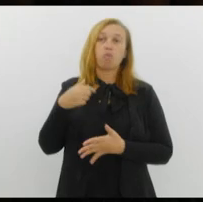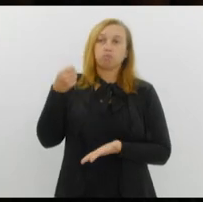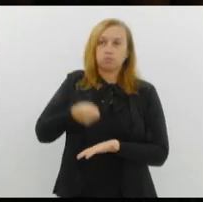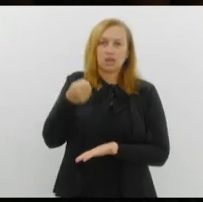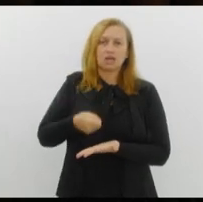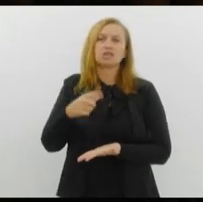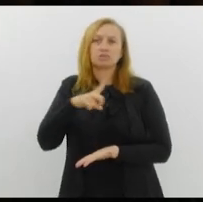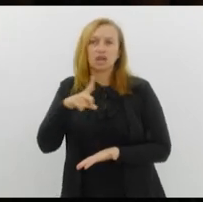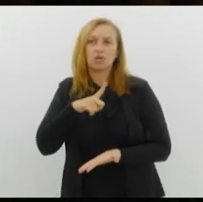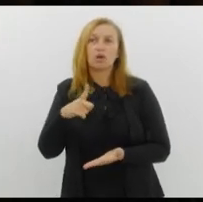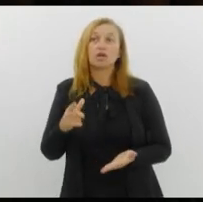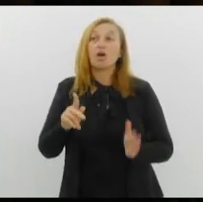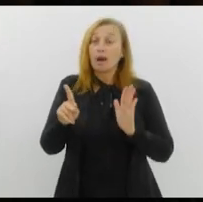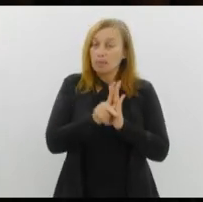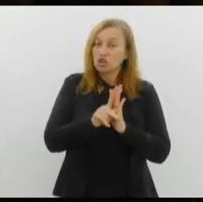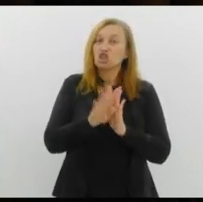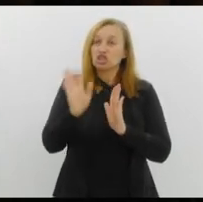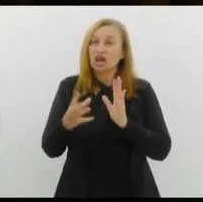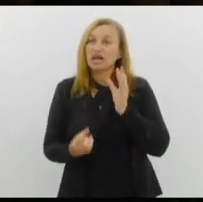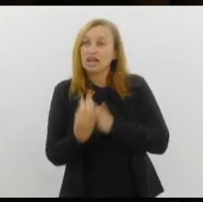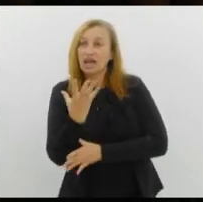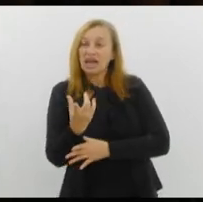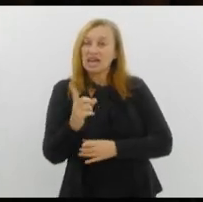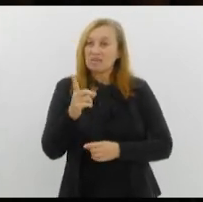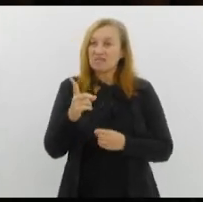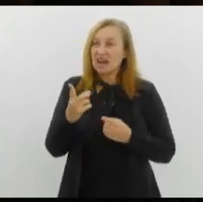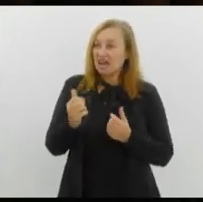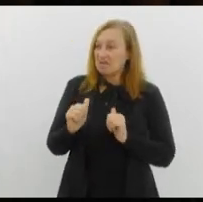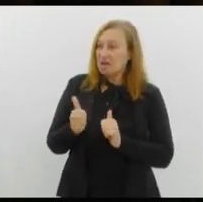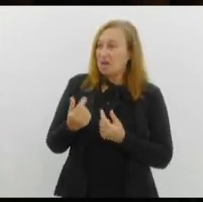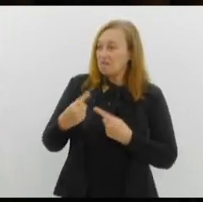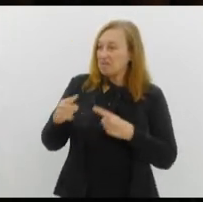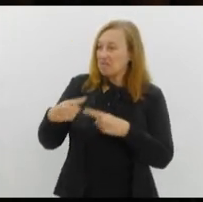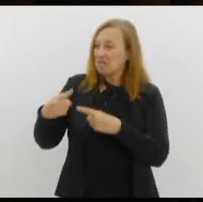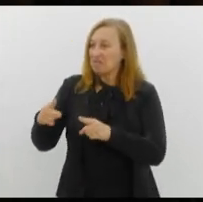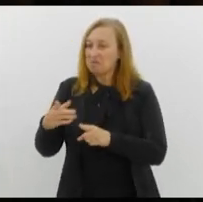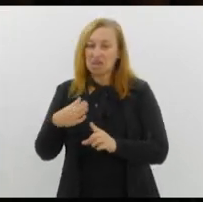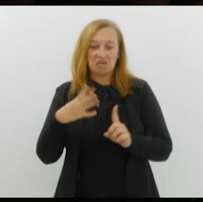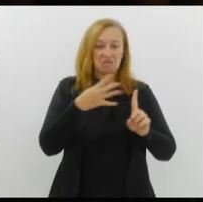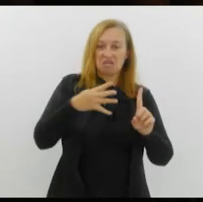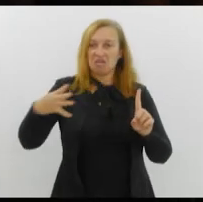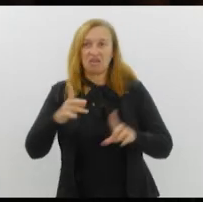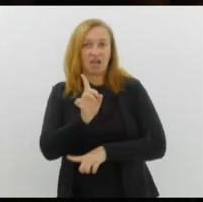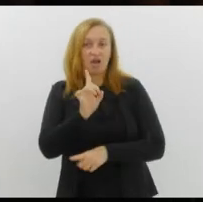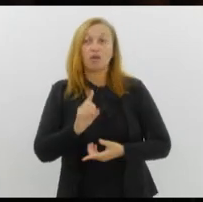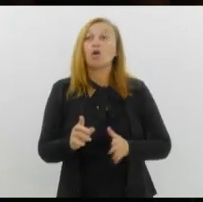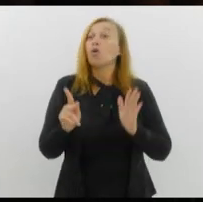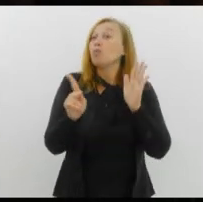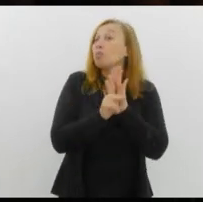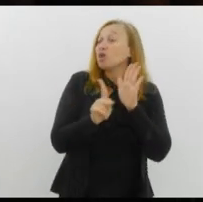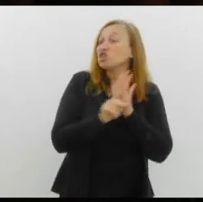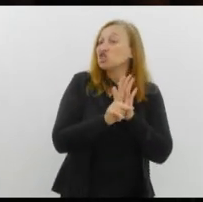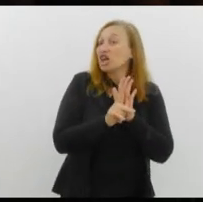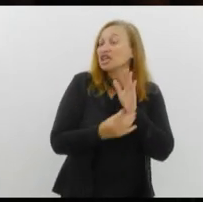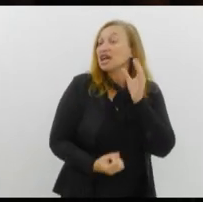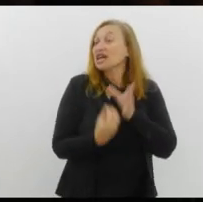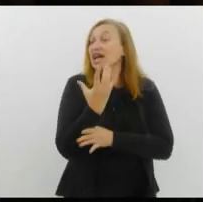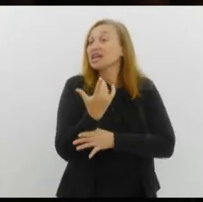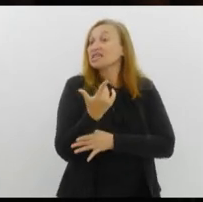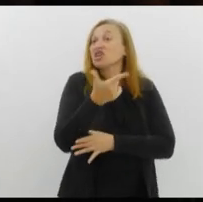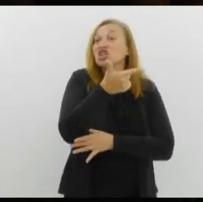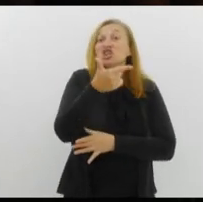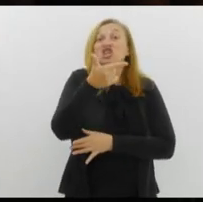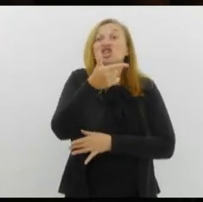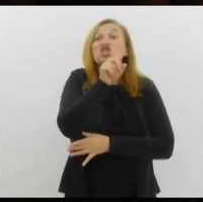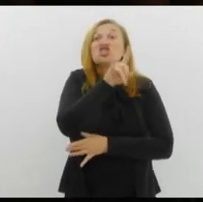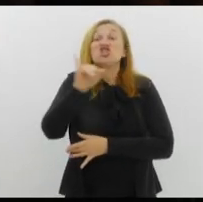feito esse projeto, e para não falar que é perseguição minha com comunidade, lá, o projeto, a data de criação desse projeto foi dia 21